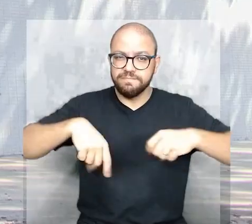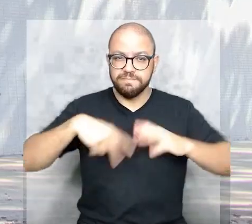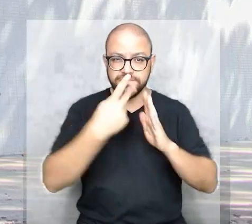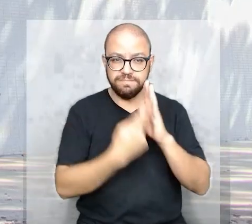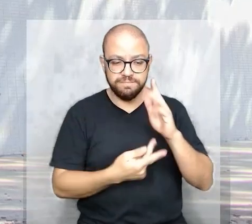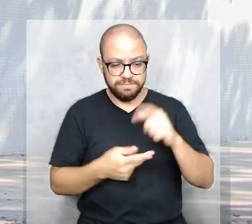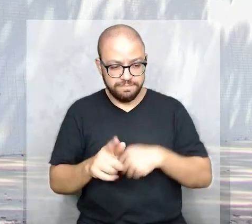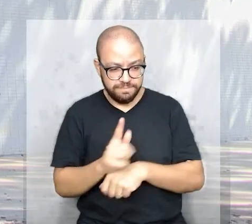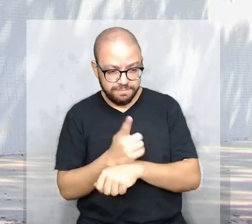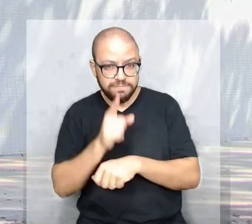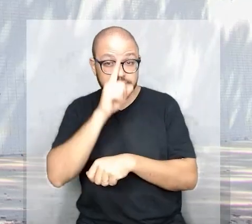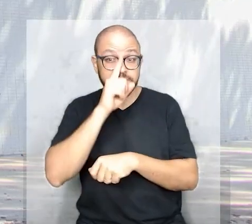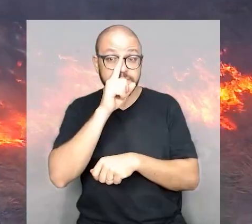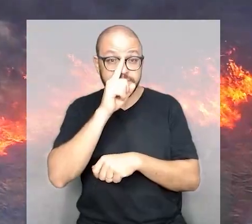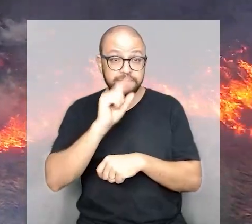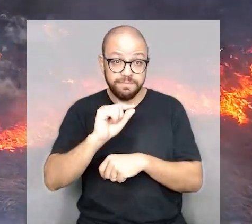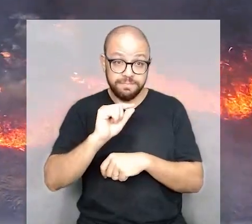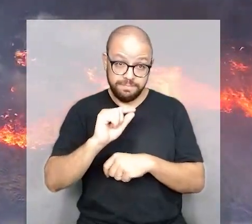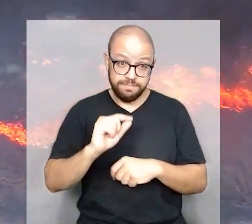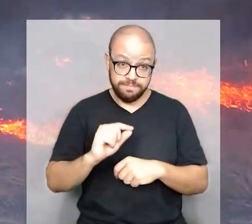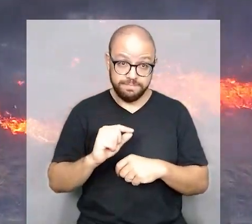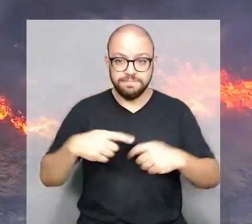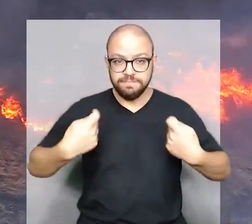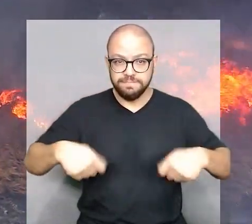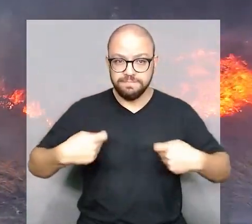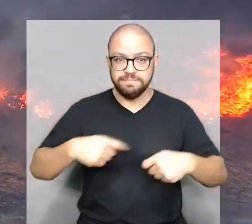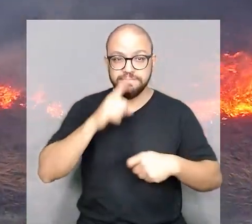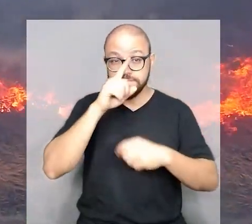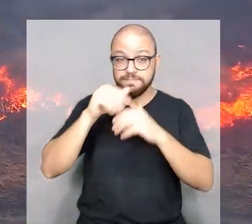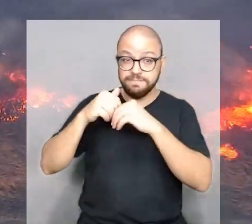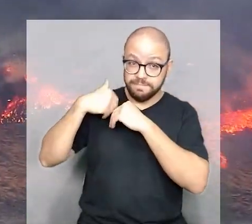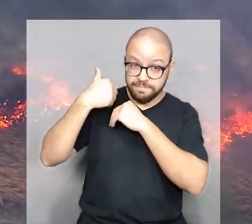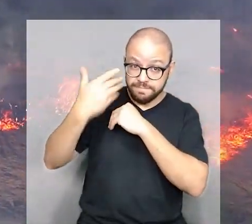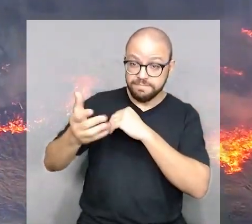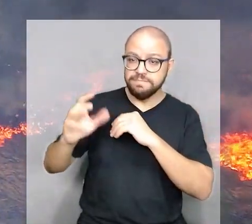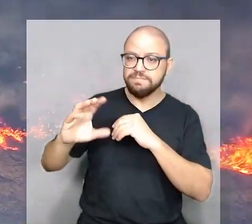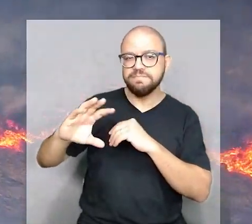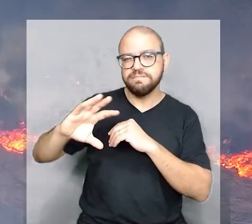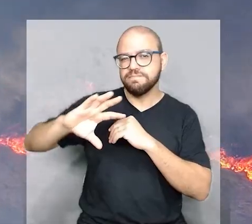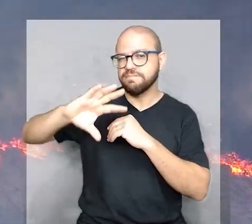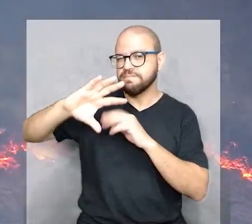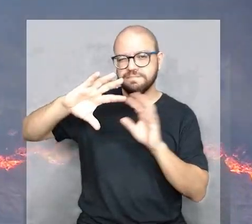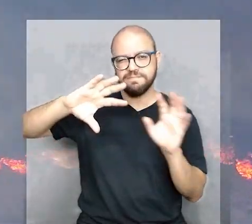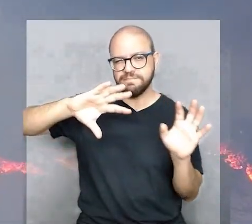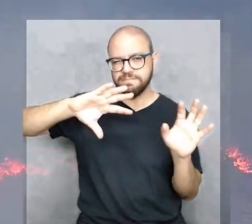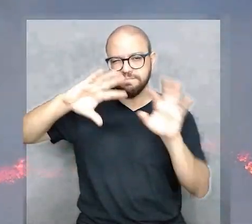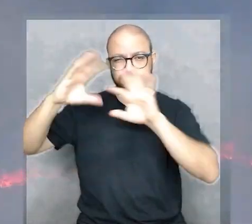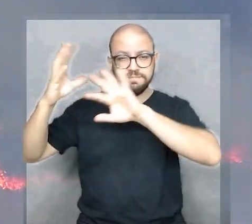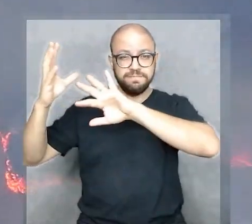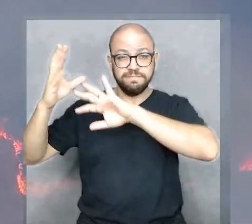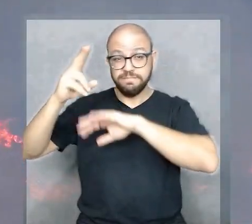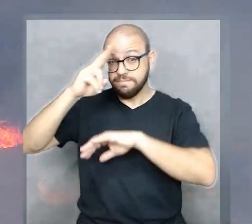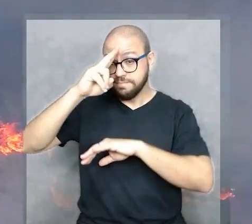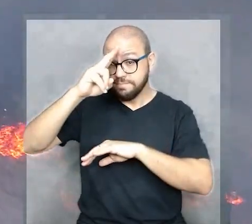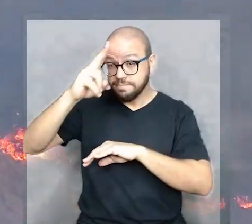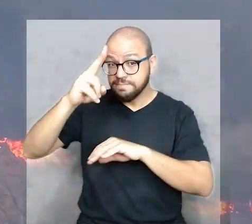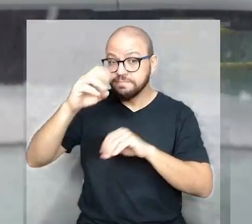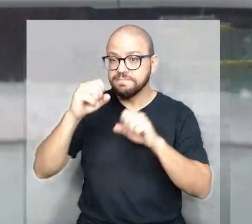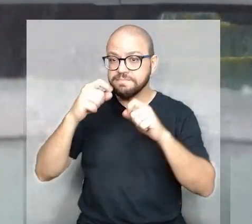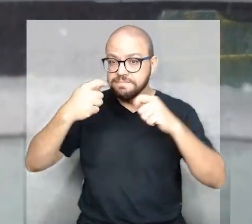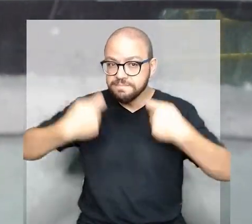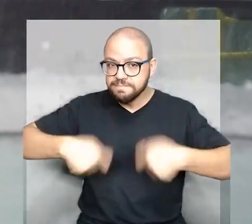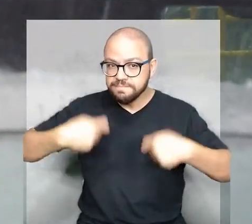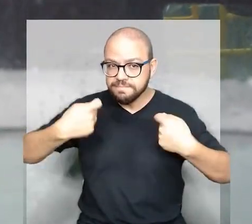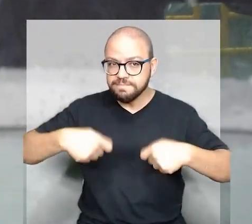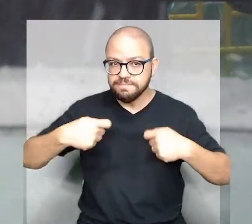programa de gerenciamento de riscos. A norma também determina que os riscos externos previsíveis, como eventos climáticos extremos,